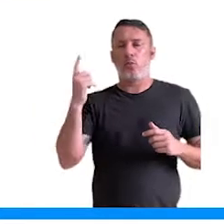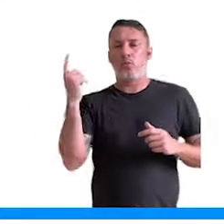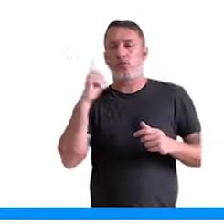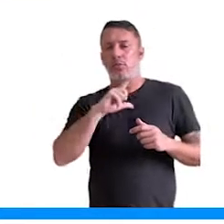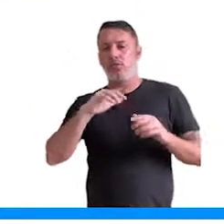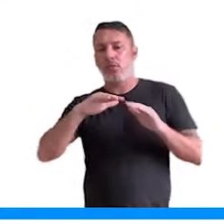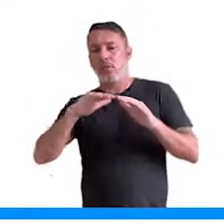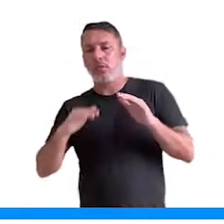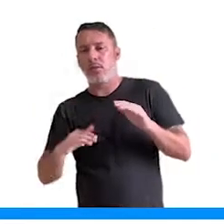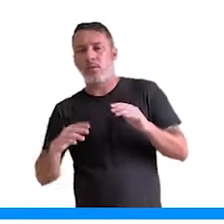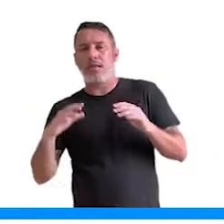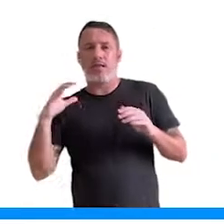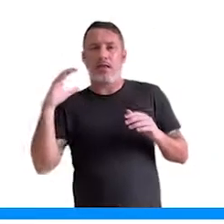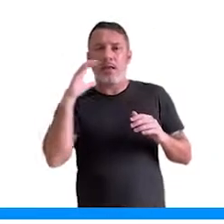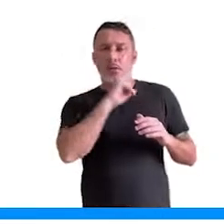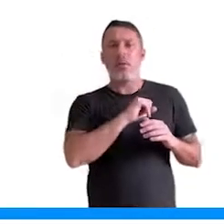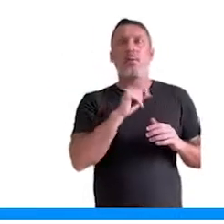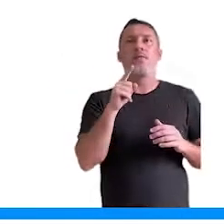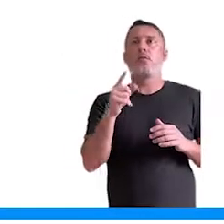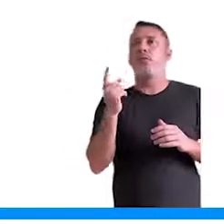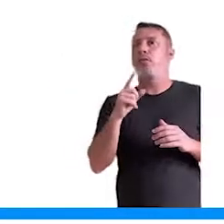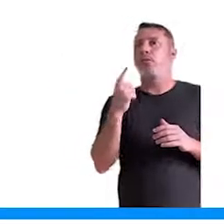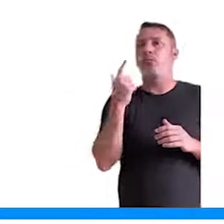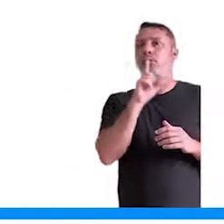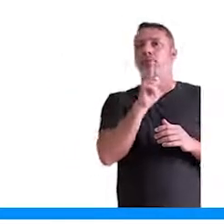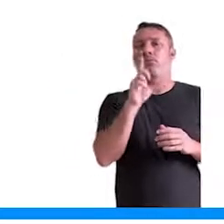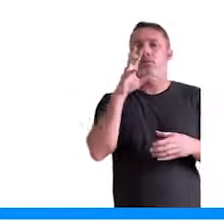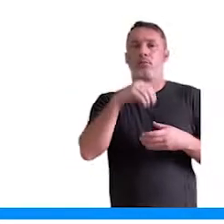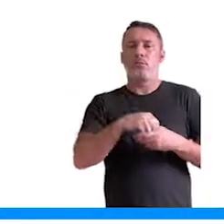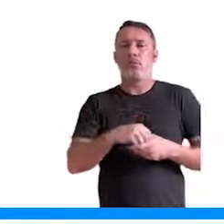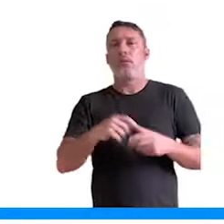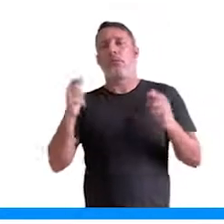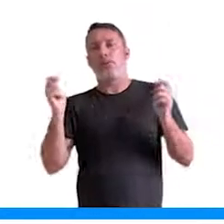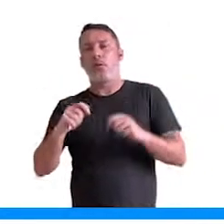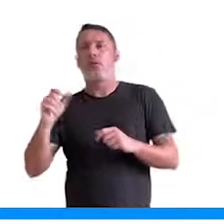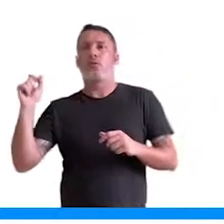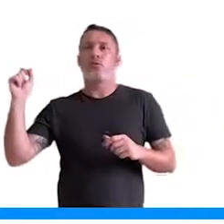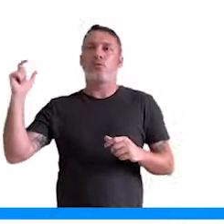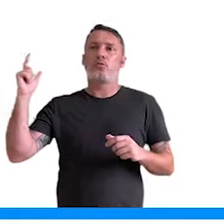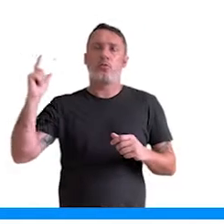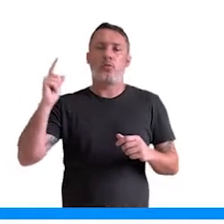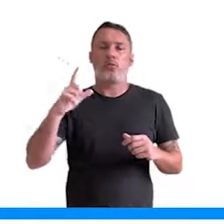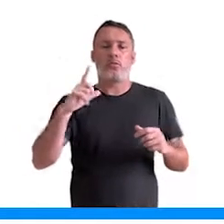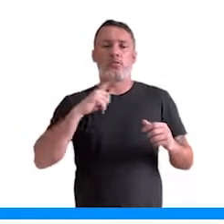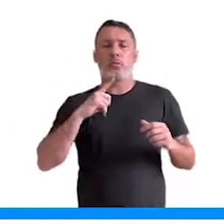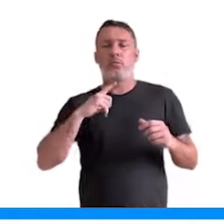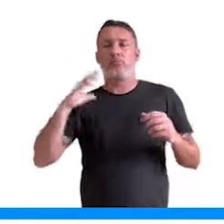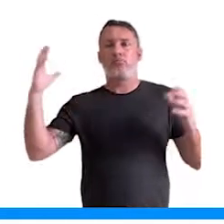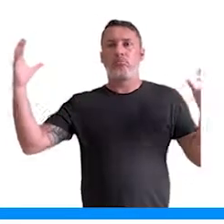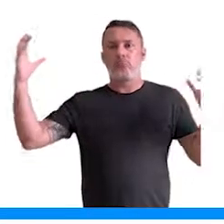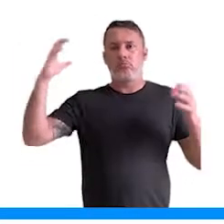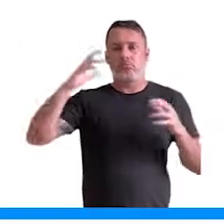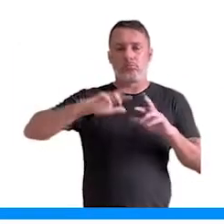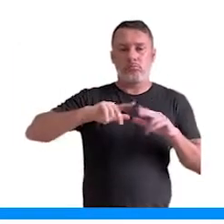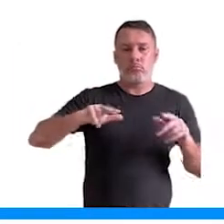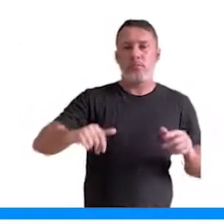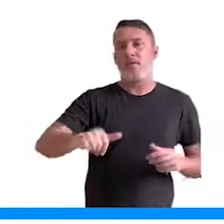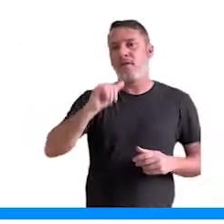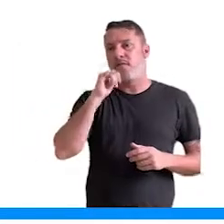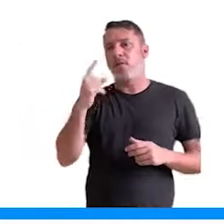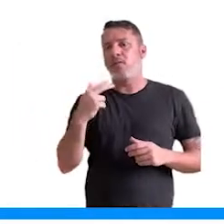cai no meio-dia, rápido, e você mal contempla isso. Foge no pôr do sol para poços